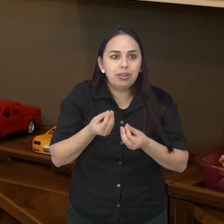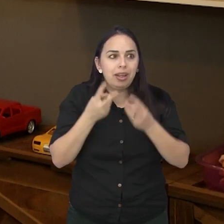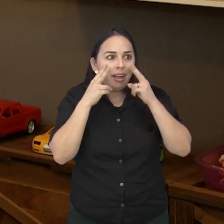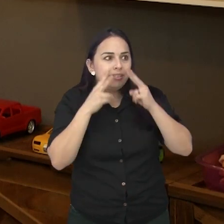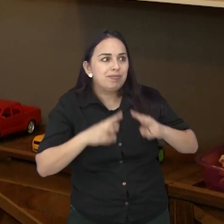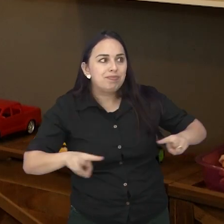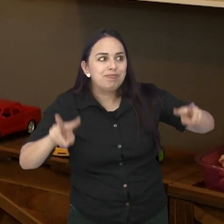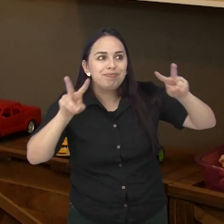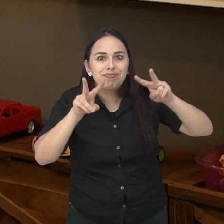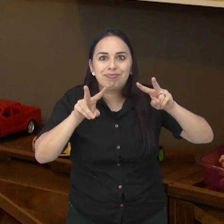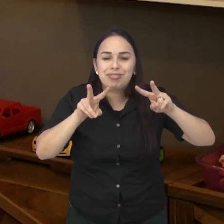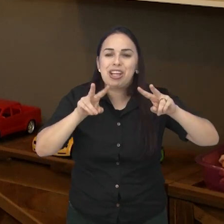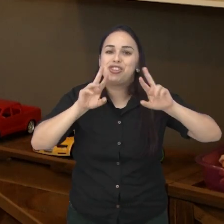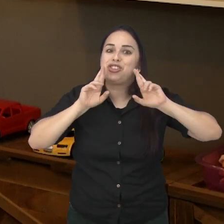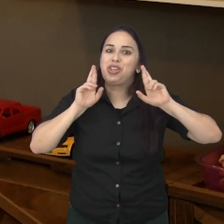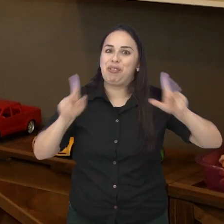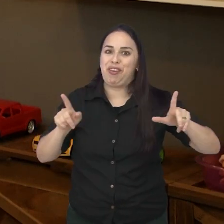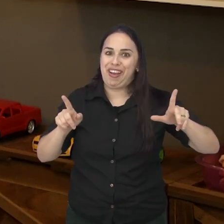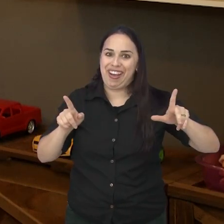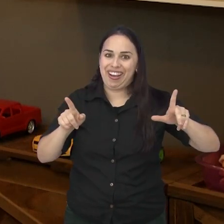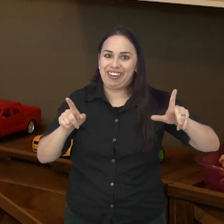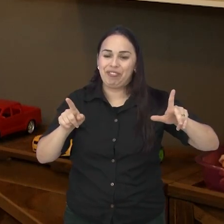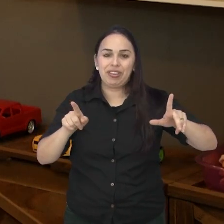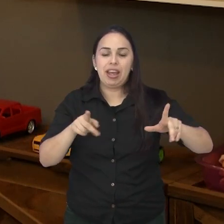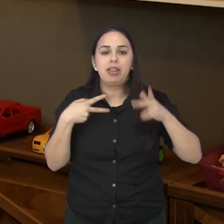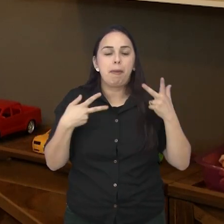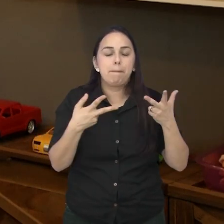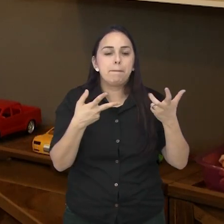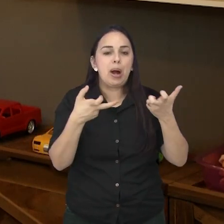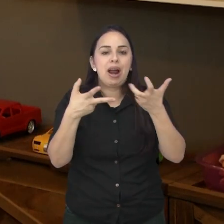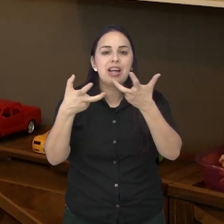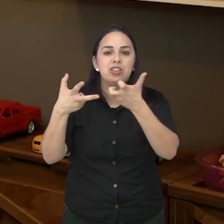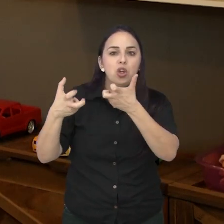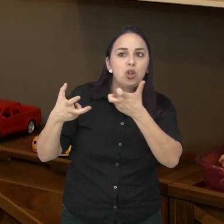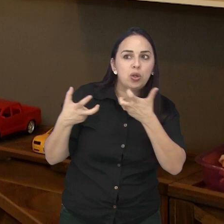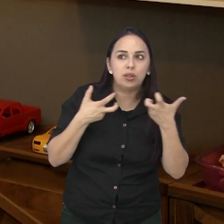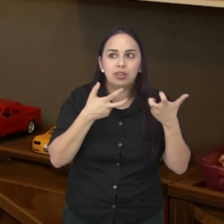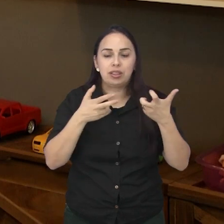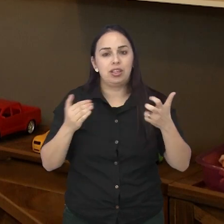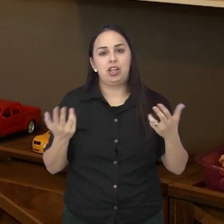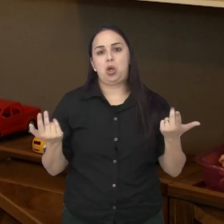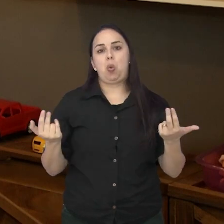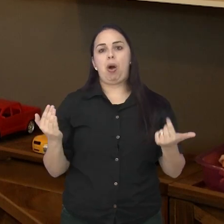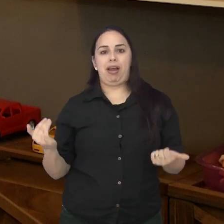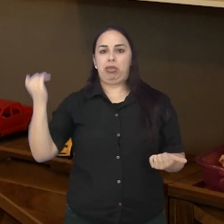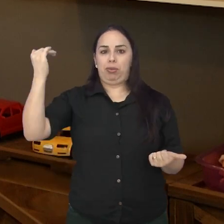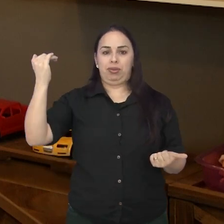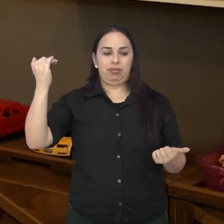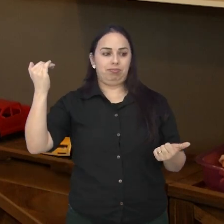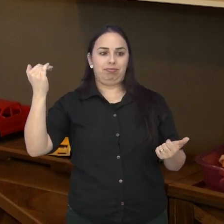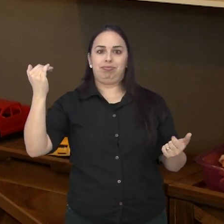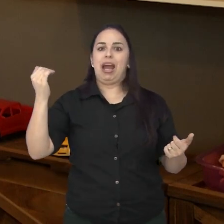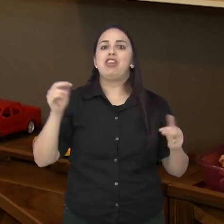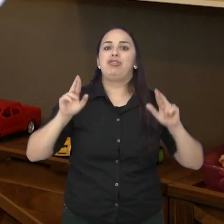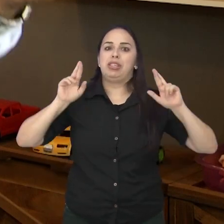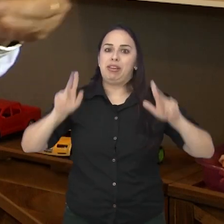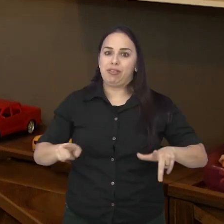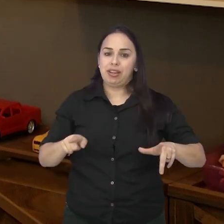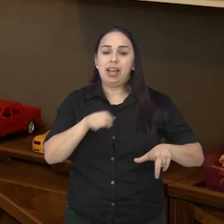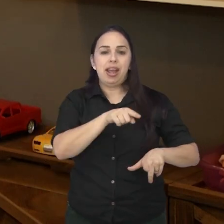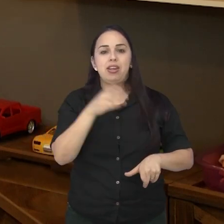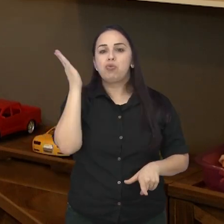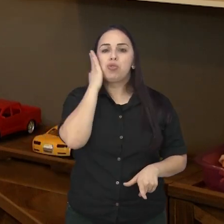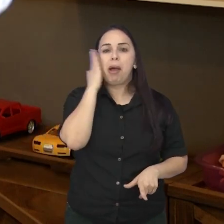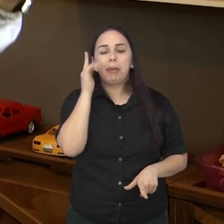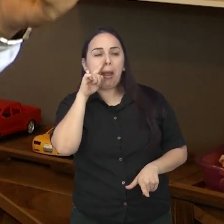Eles olham o mundo de baixo para cima, eles não têm uma percepção do mundo igual a do adulto. Então, ele não vê os